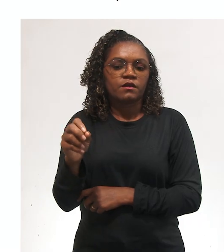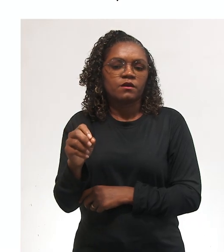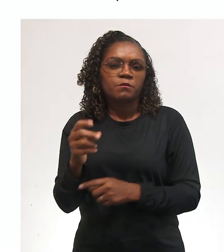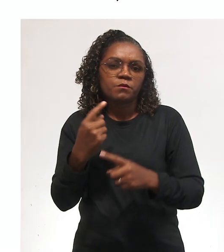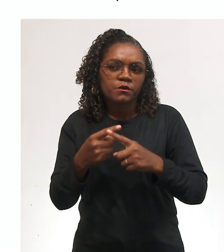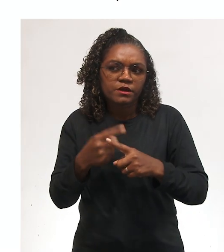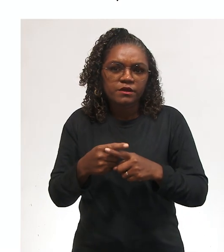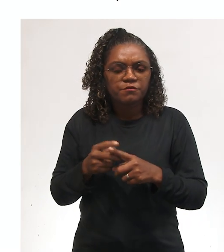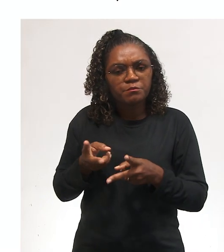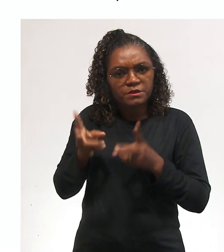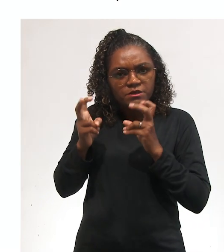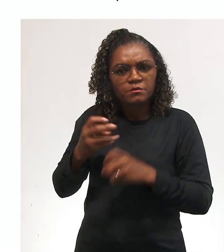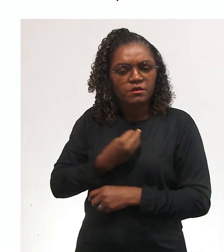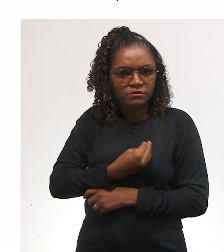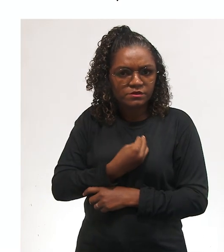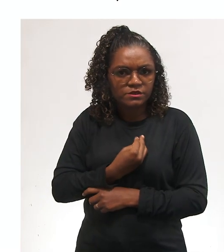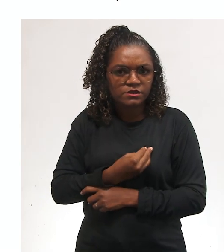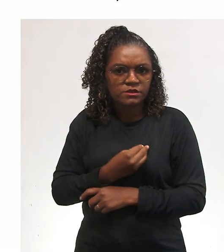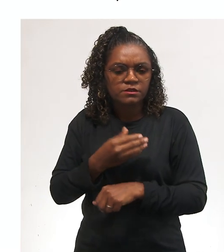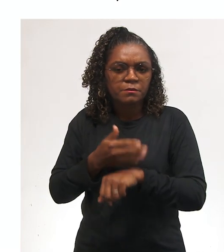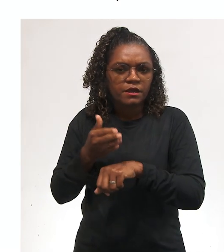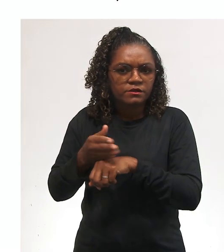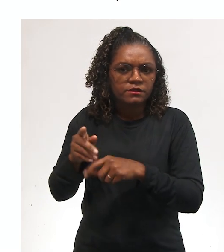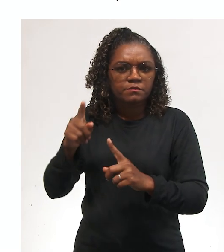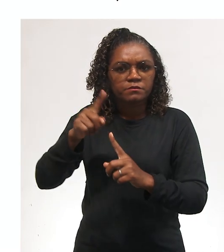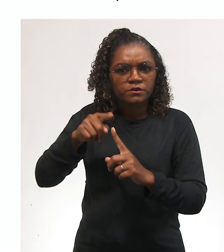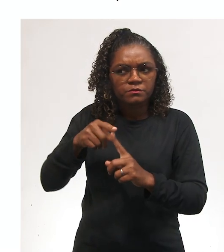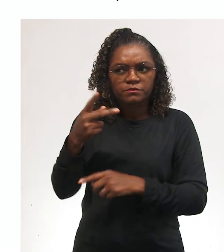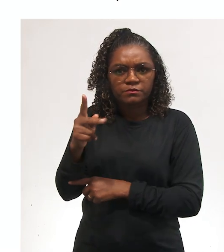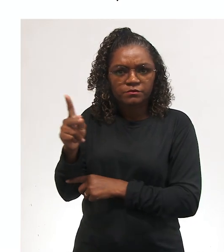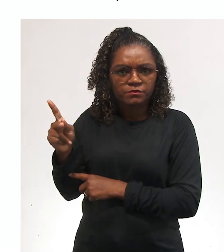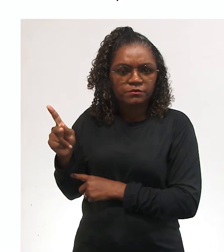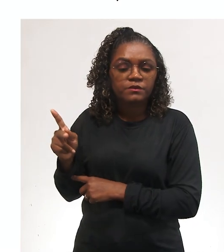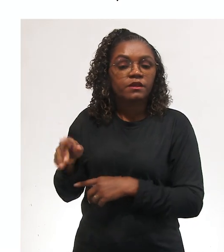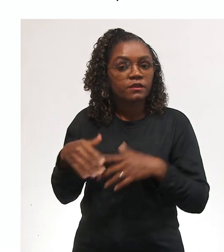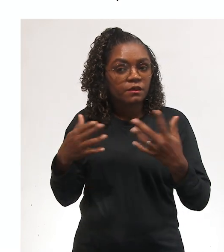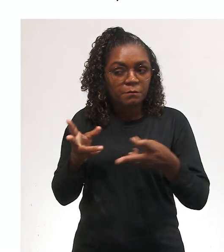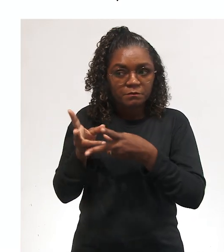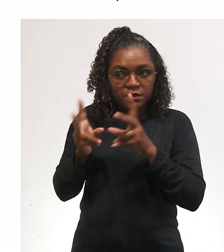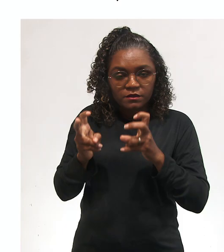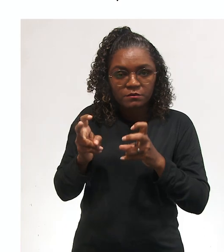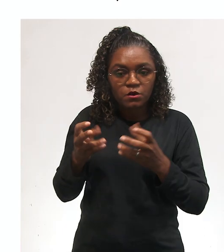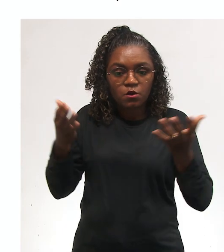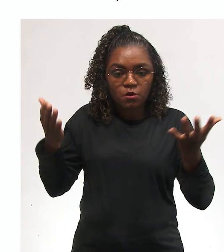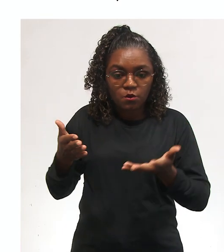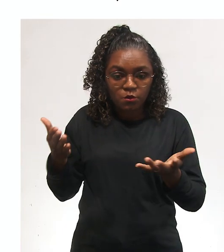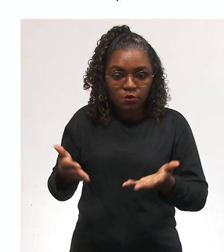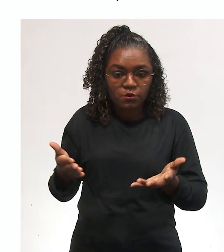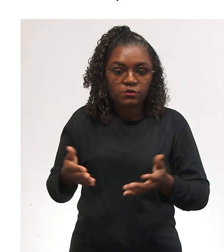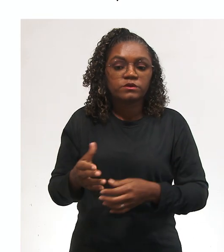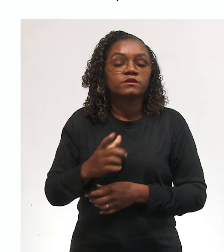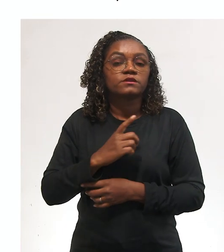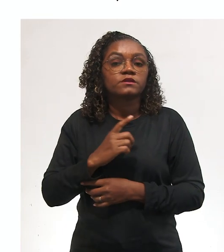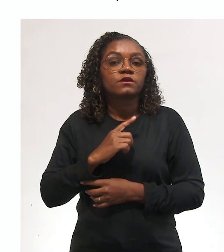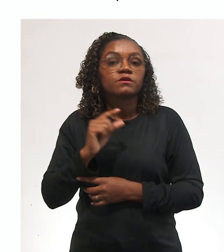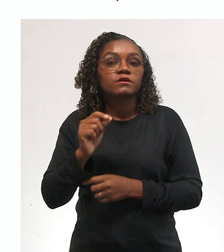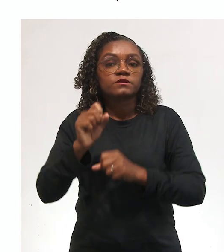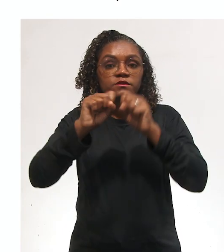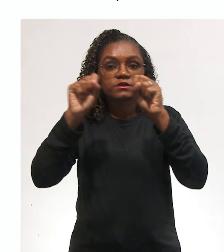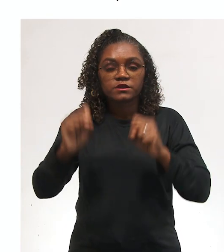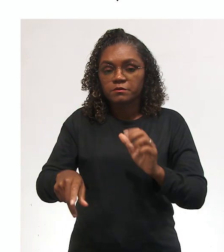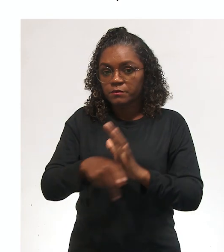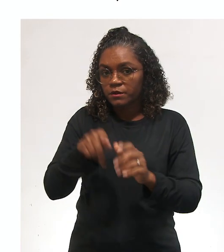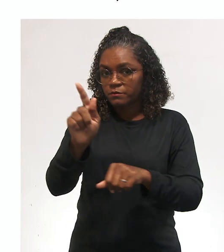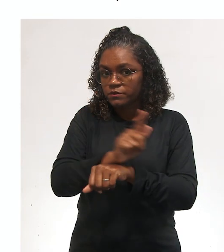práticas existentes. Desde então, o uso dessas ferramentas tem sido de grande valia para os sistemas